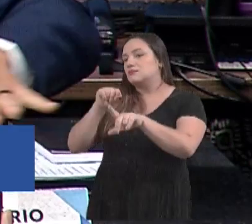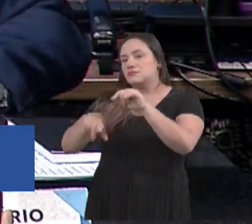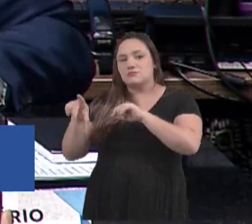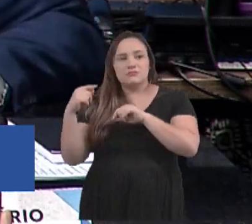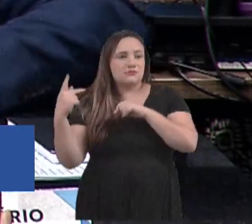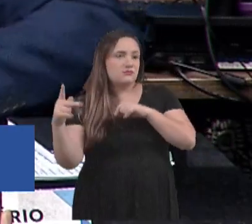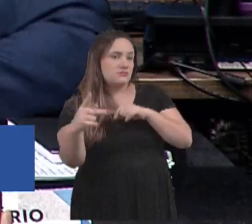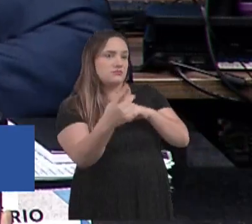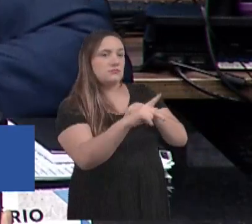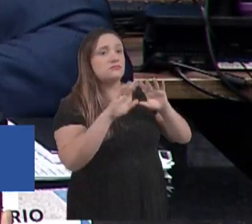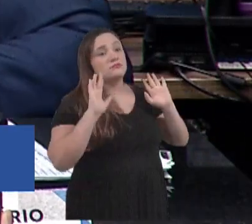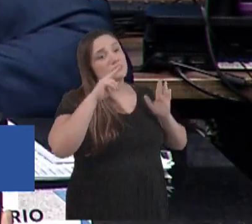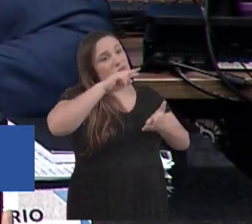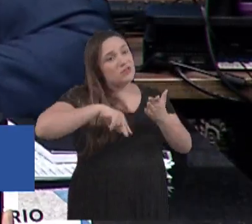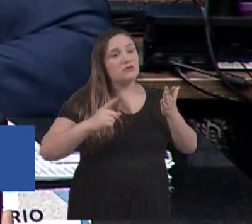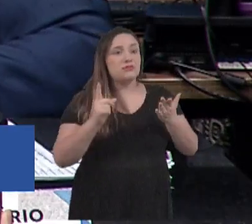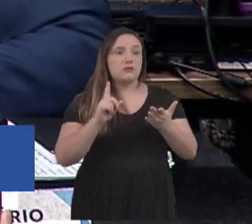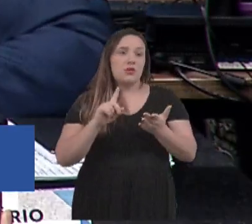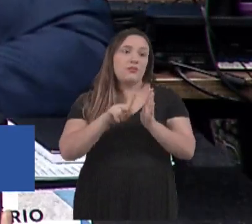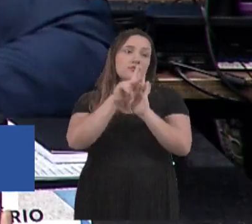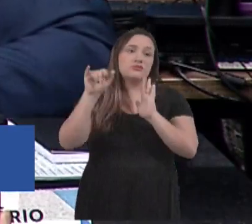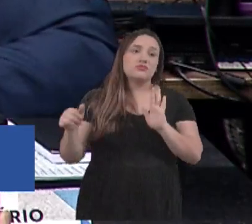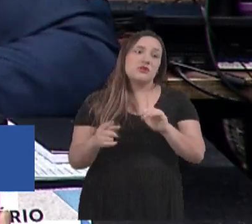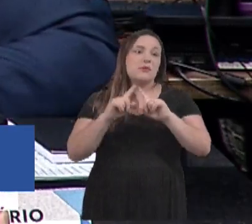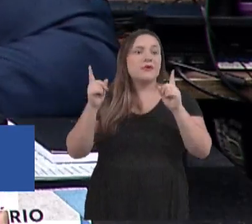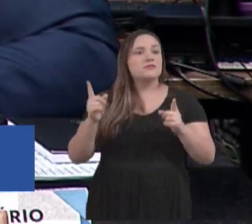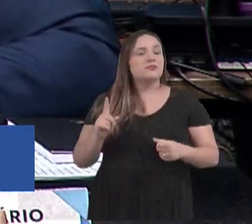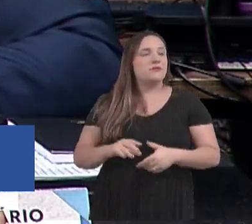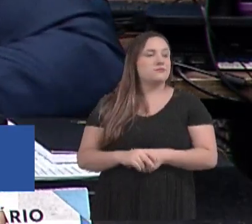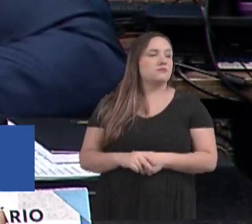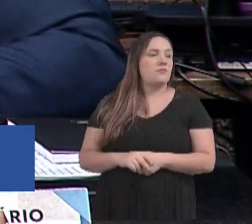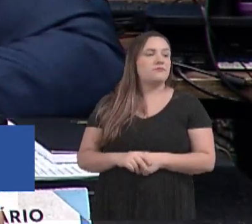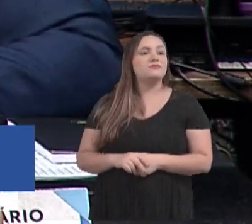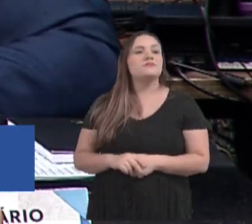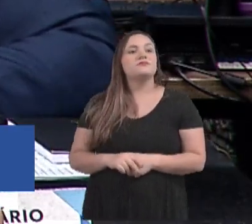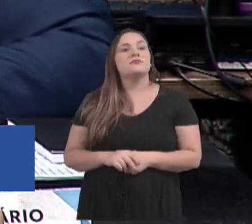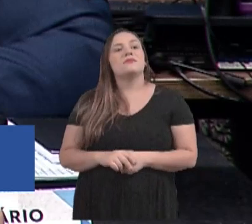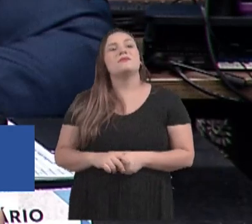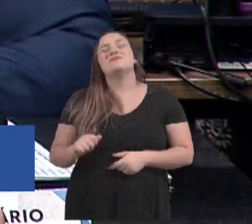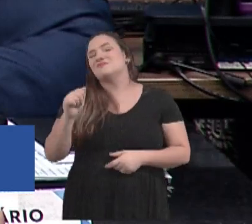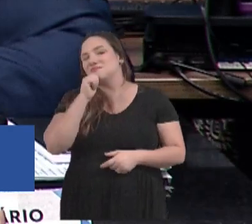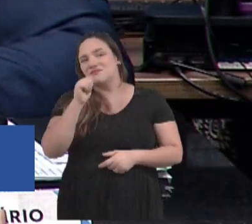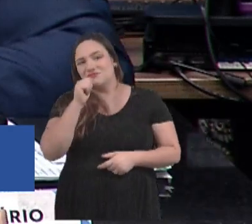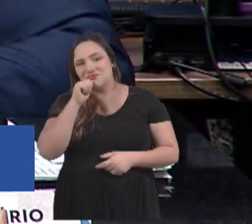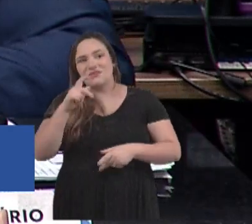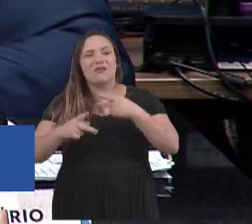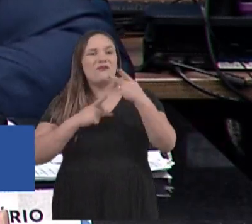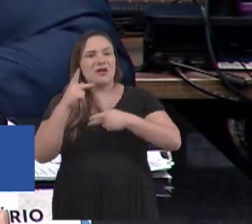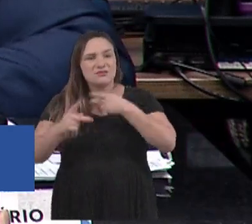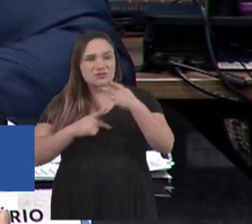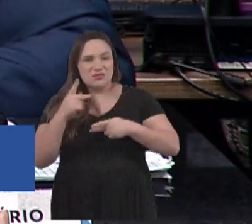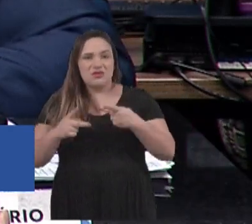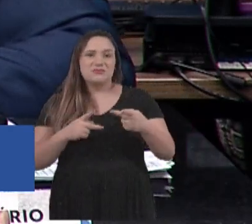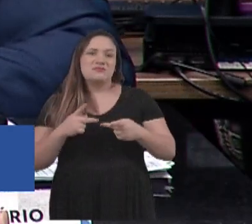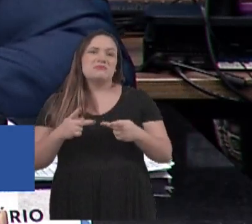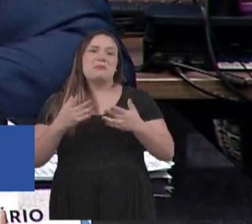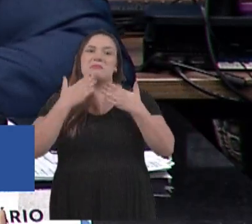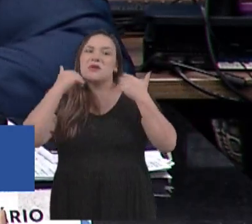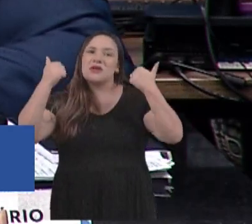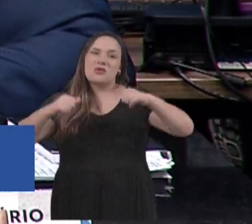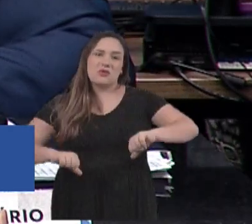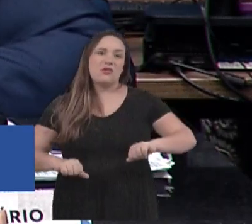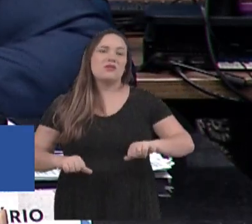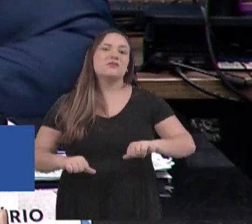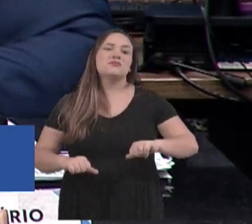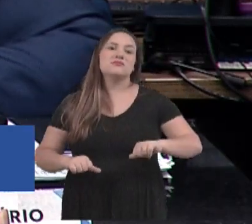não leu direito o projeto, né? Mas não, ele ainda fez aí um discurso mais perto do que